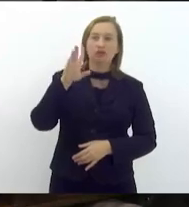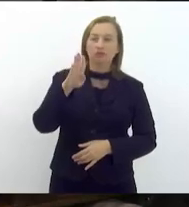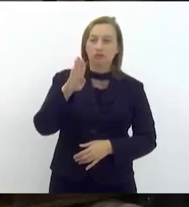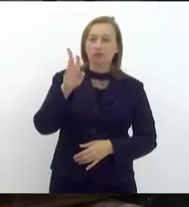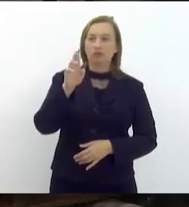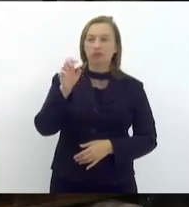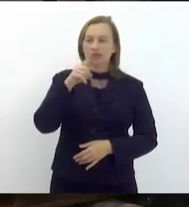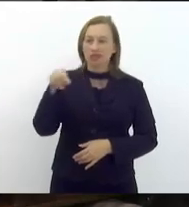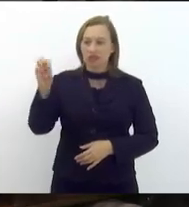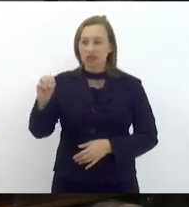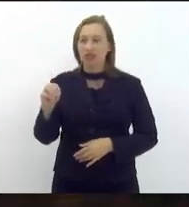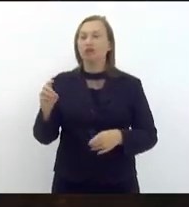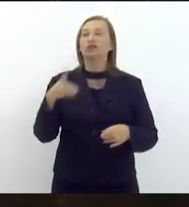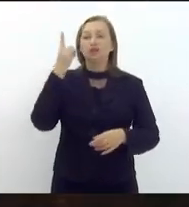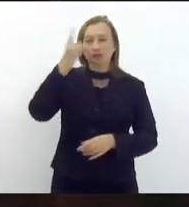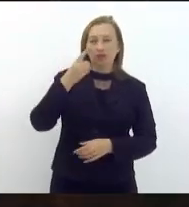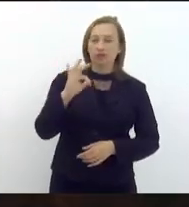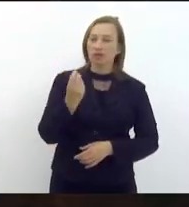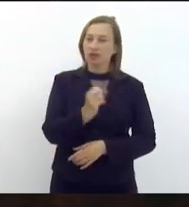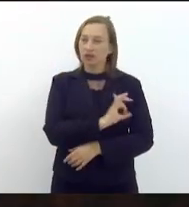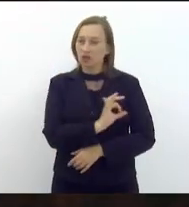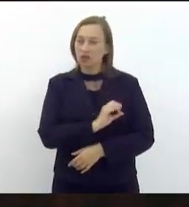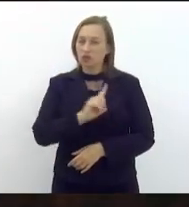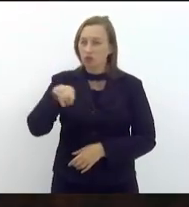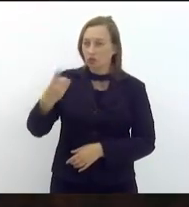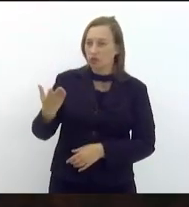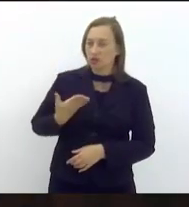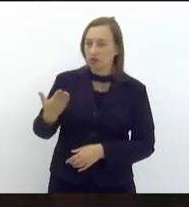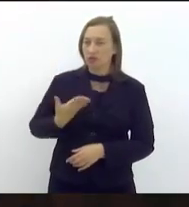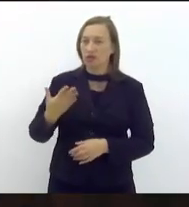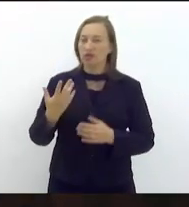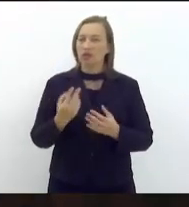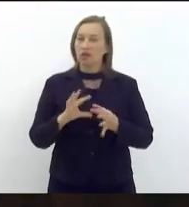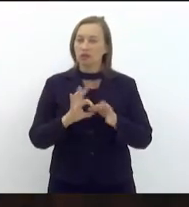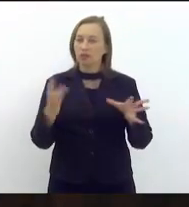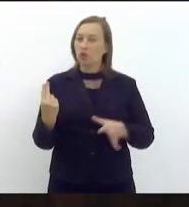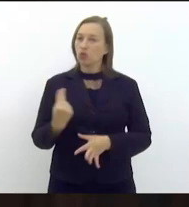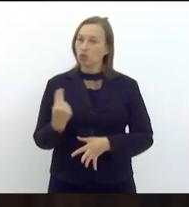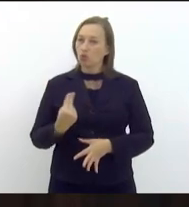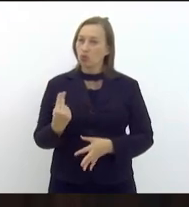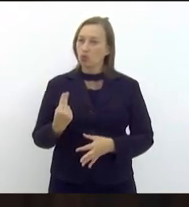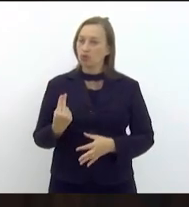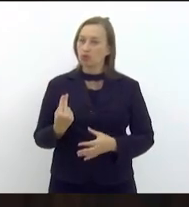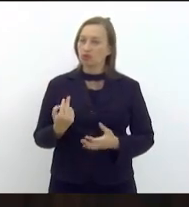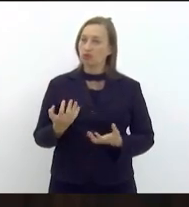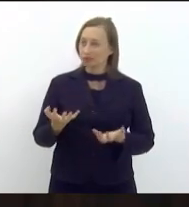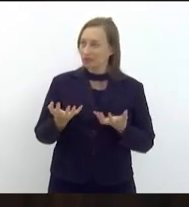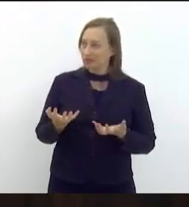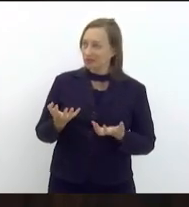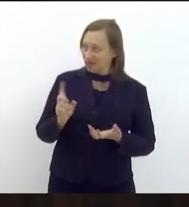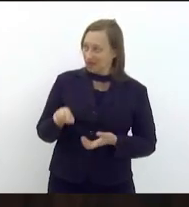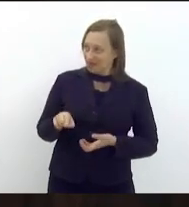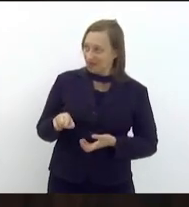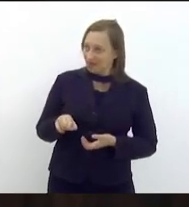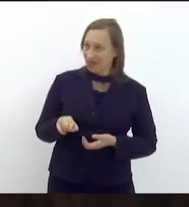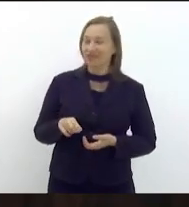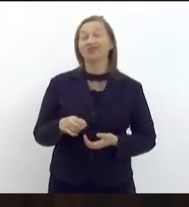deputada Marta Rocha demais colegas abriu aqui com a autoria pra quem era isso